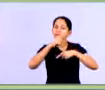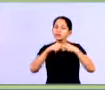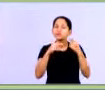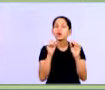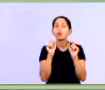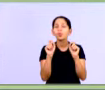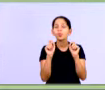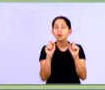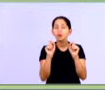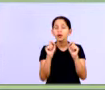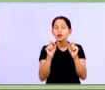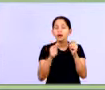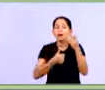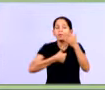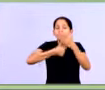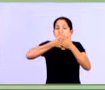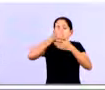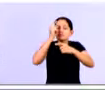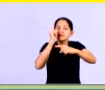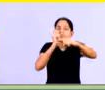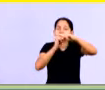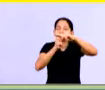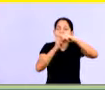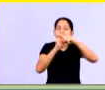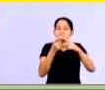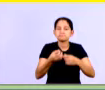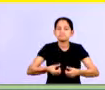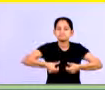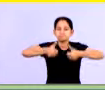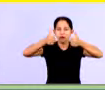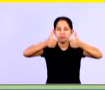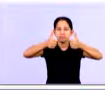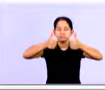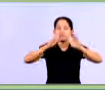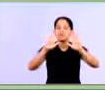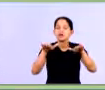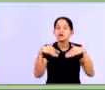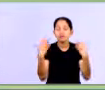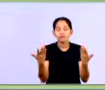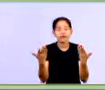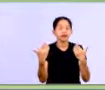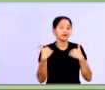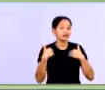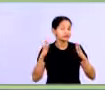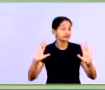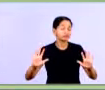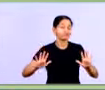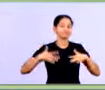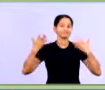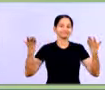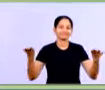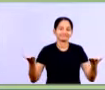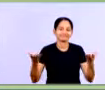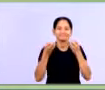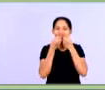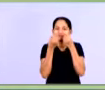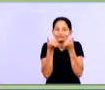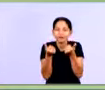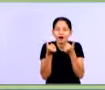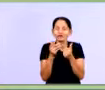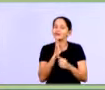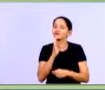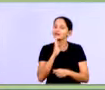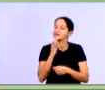ele é o primeiro positivo. Excelente, professor. Olha, eu fico assim entusiasmado com tanto conhecimento da